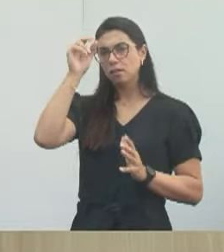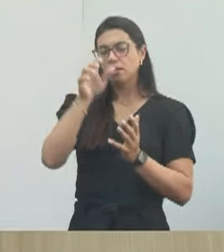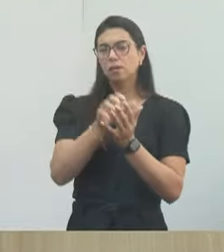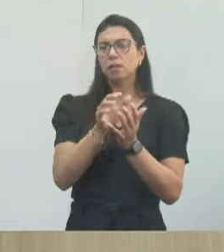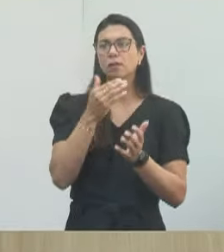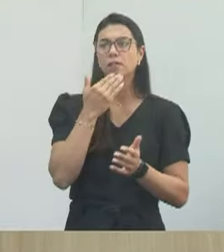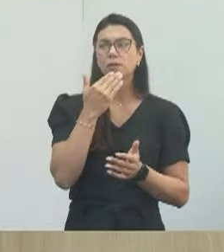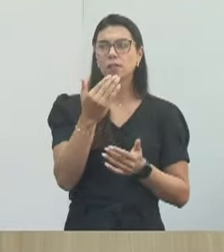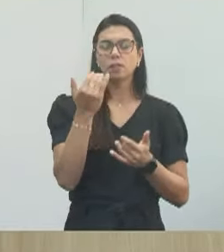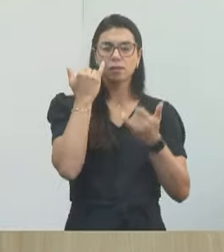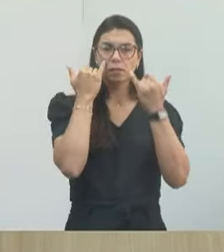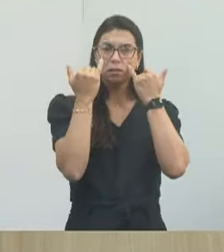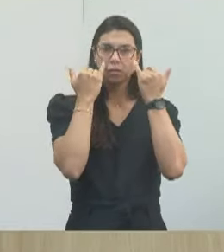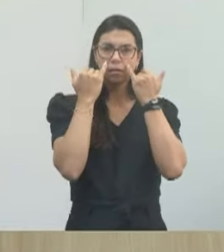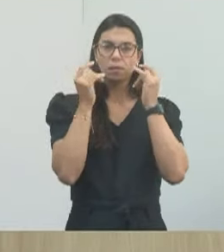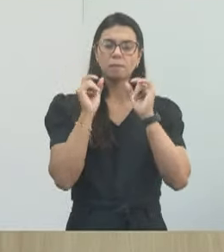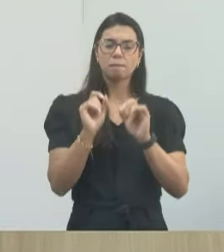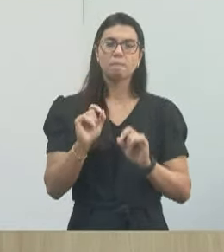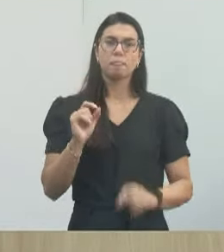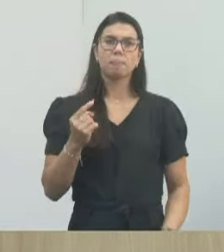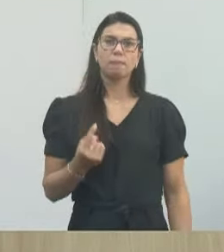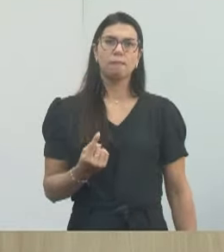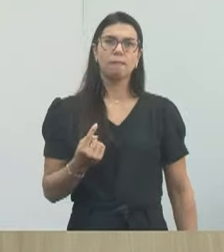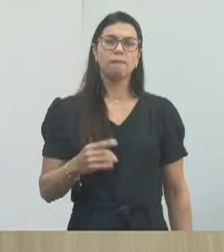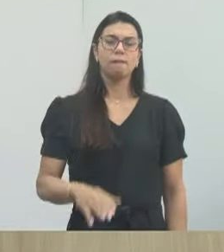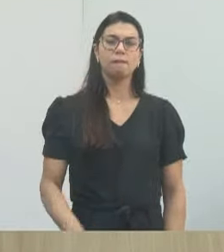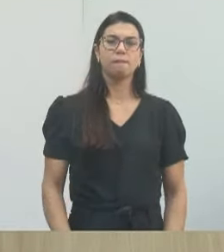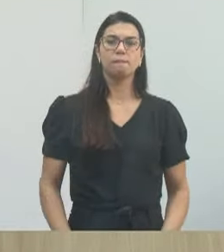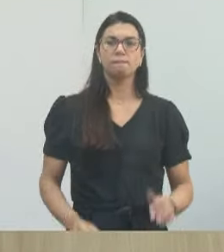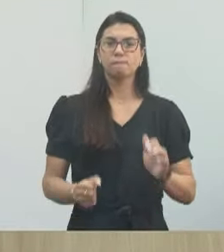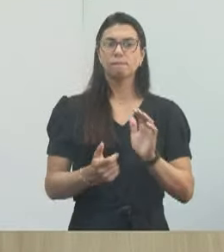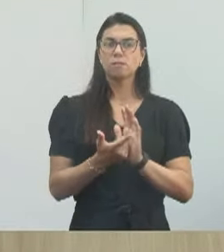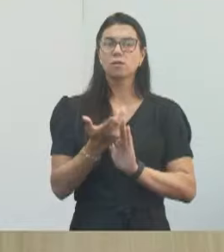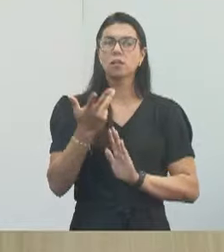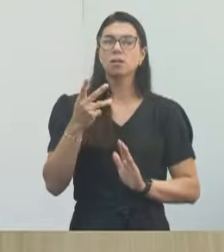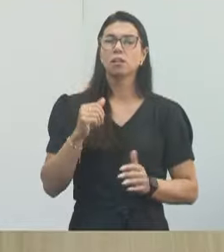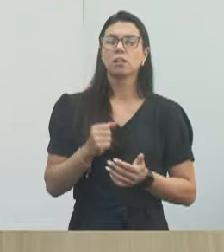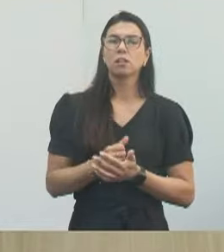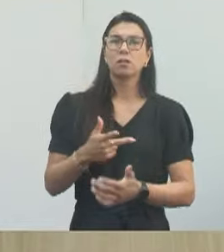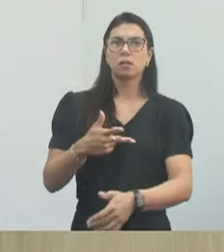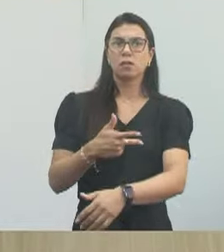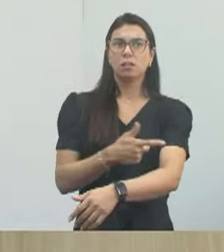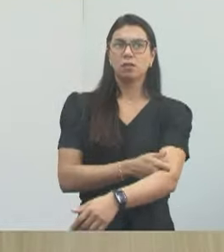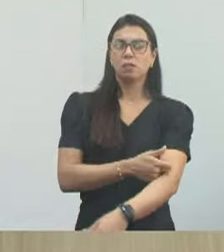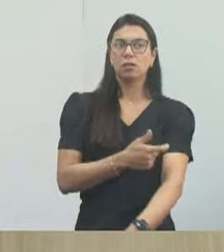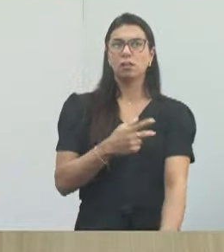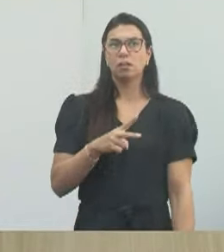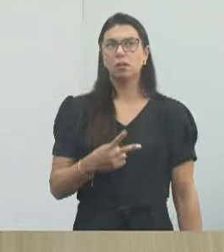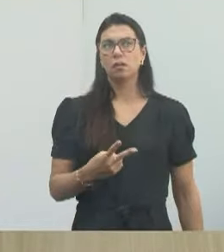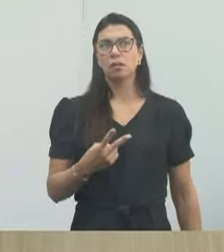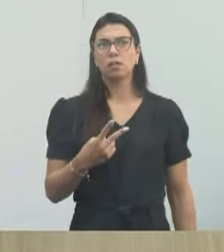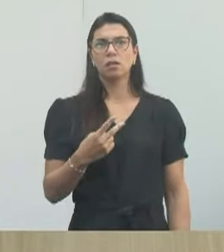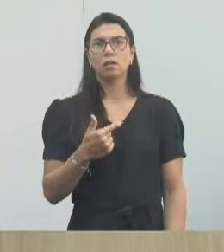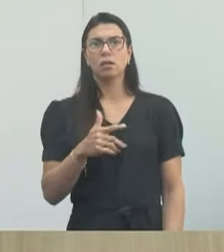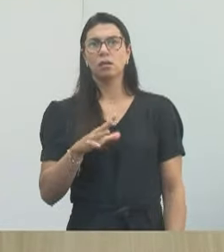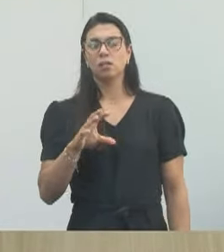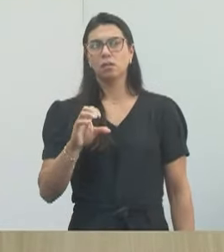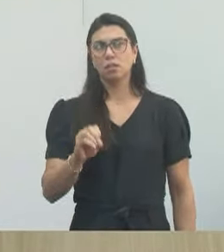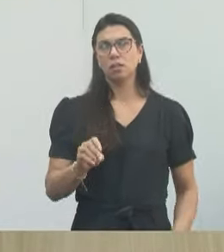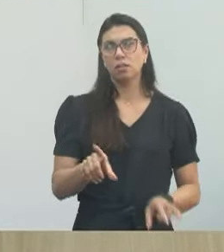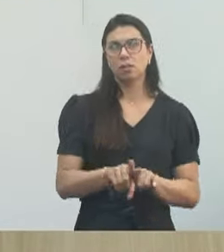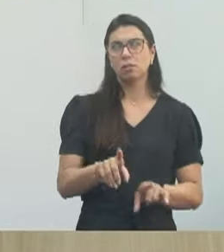de informações um Quantas doses de vacina V10 e quadrupla